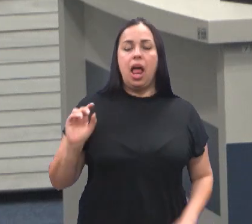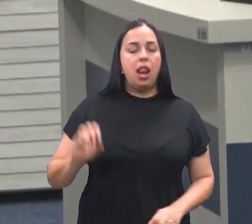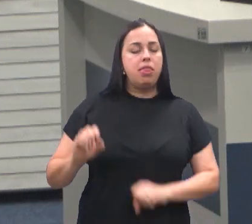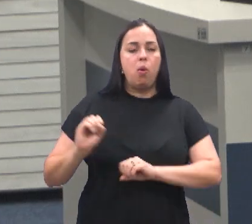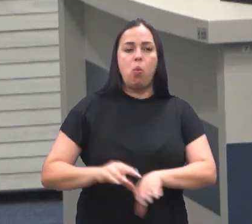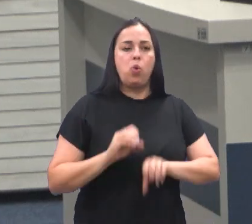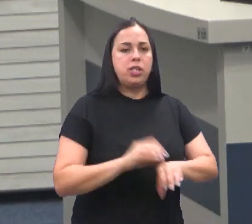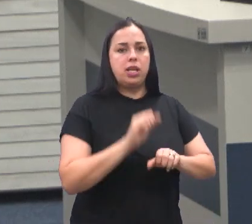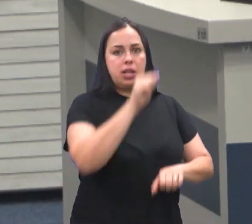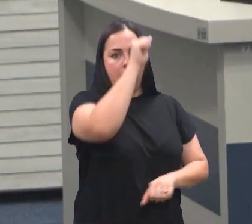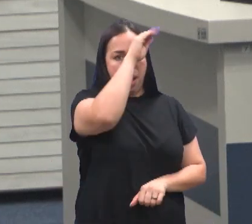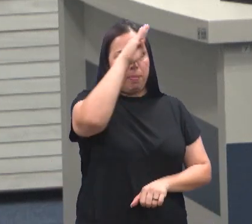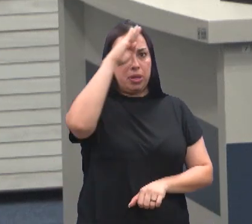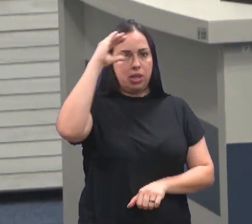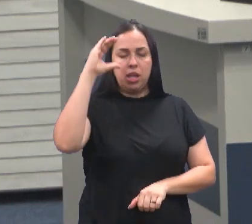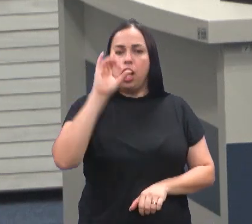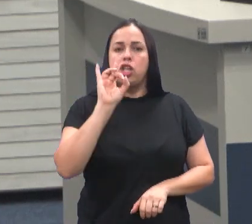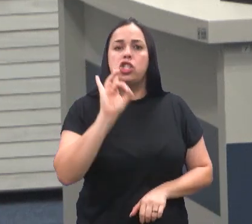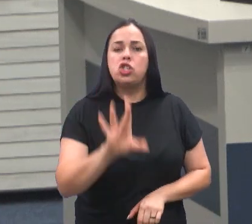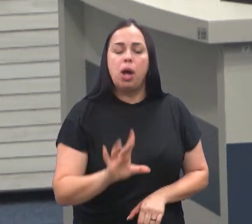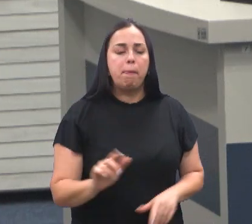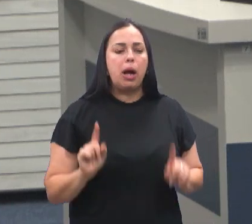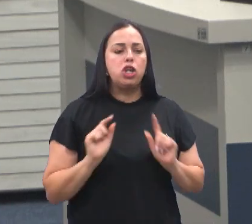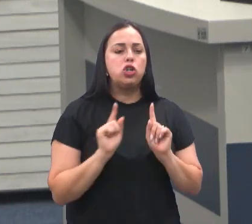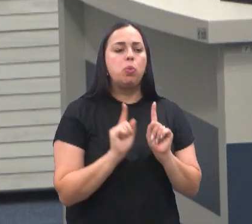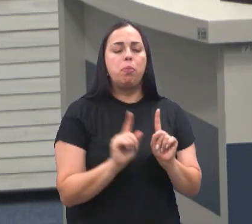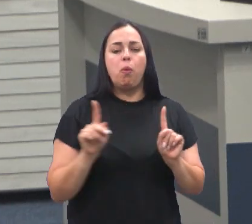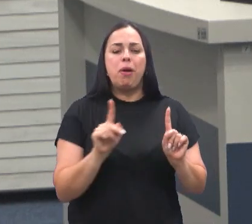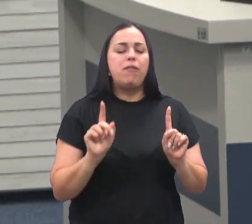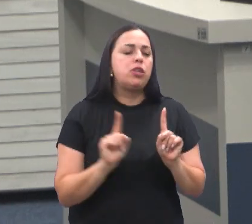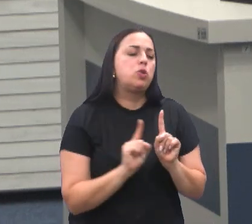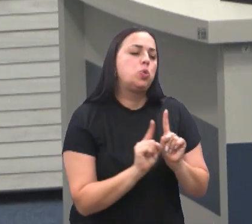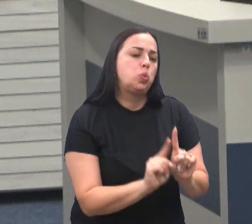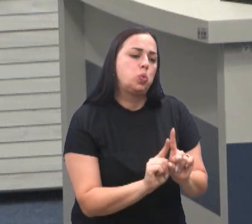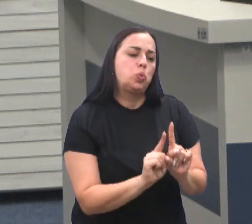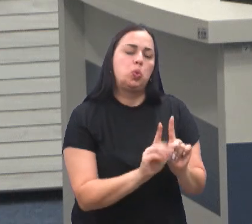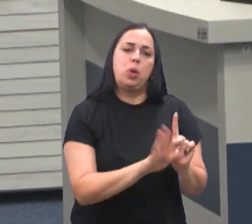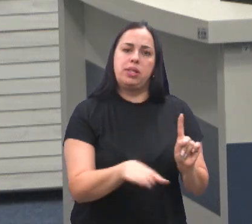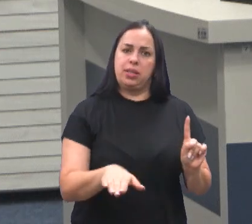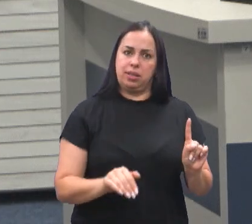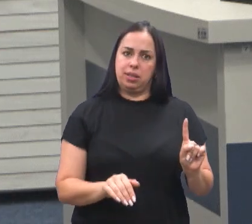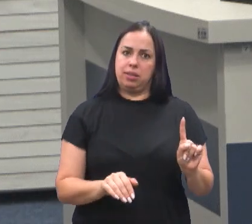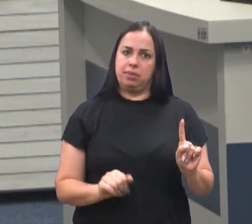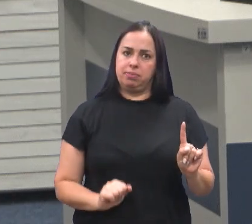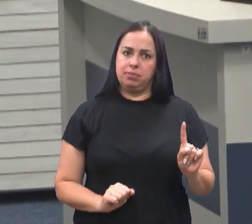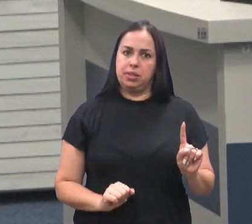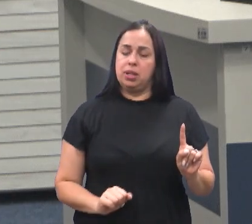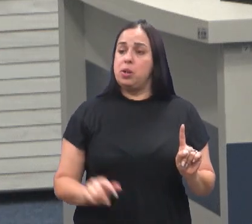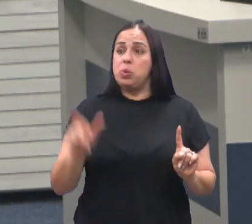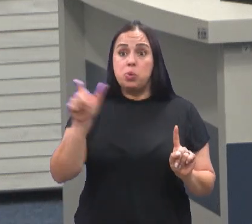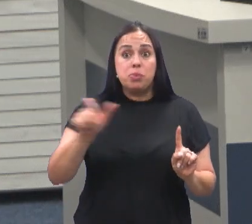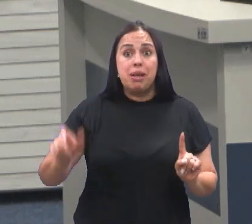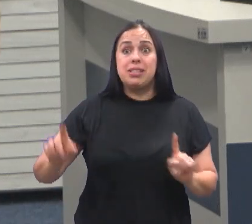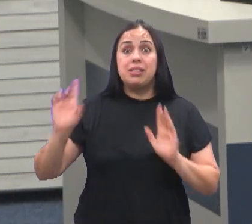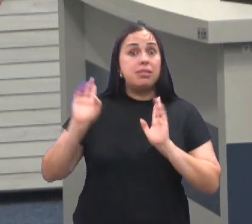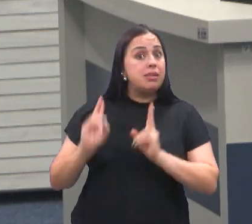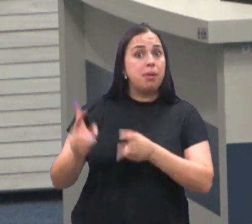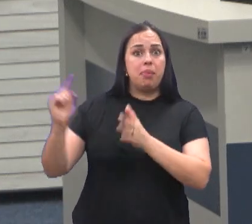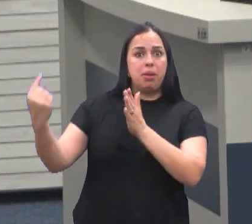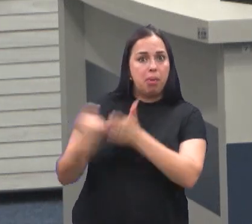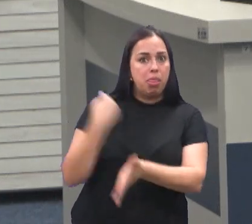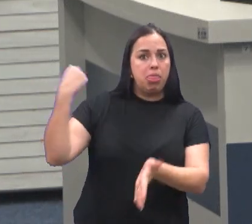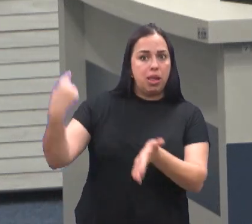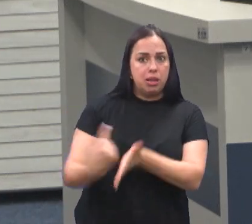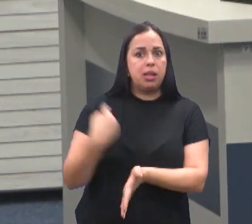na escola só acompanhando as crianças. Então, os pais sempre questionaram isso. Até uma reunião